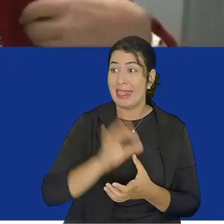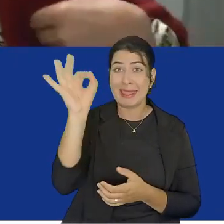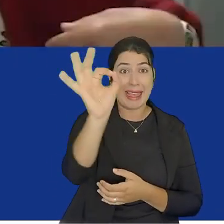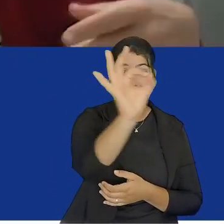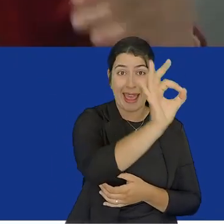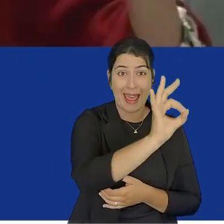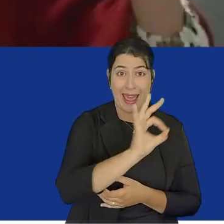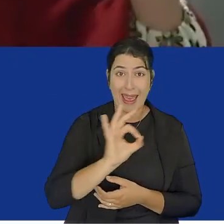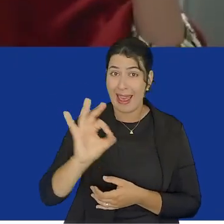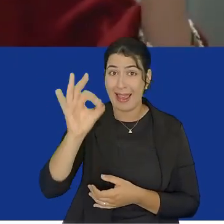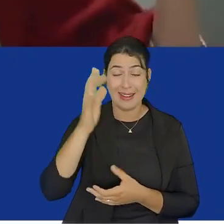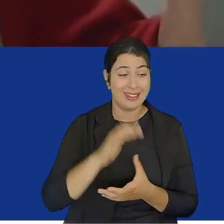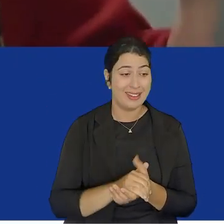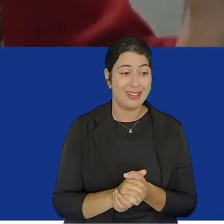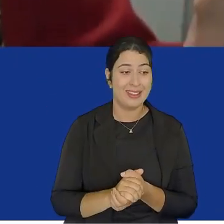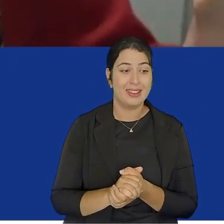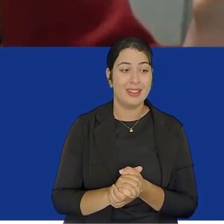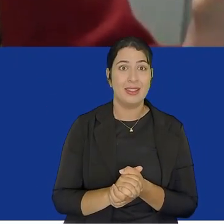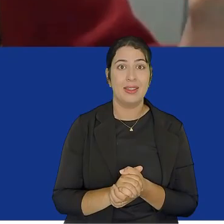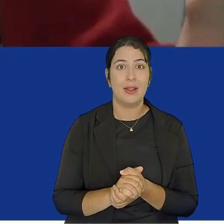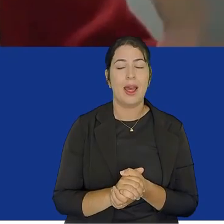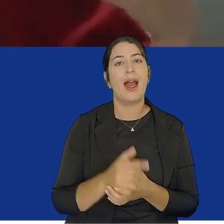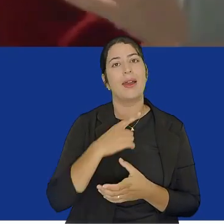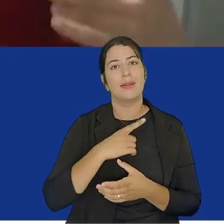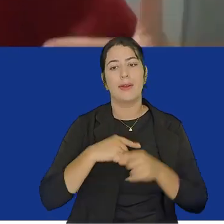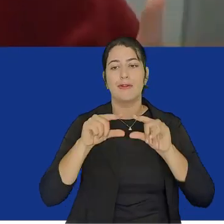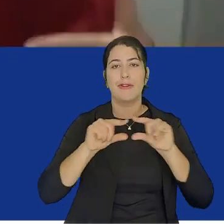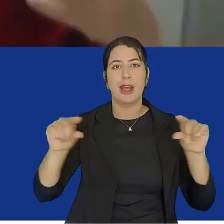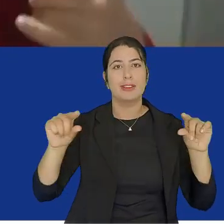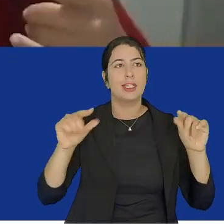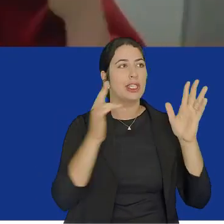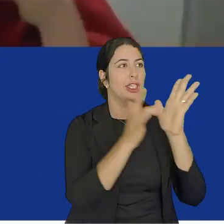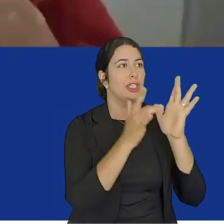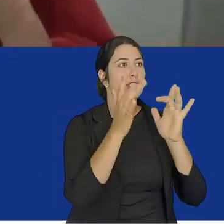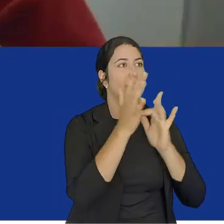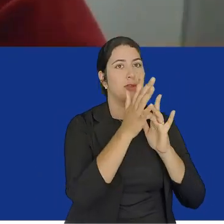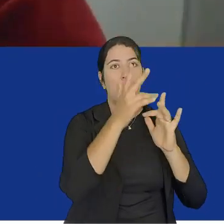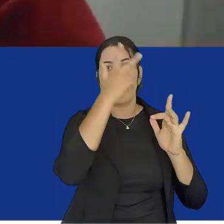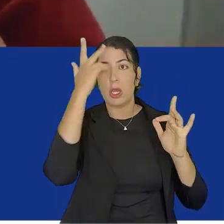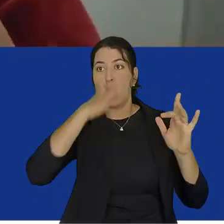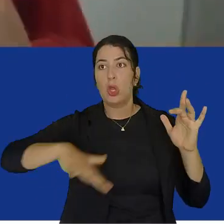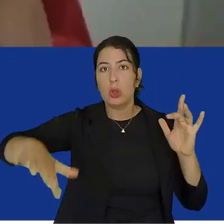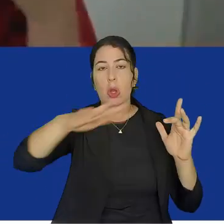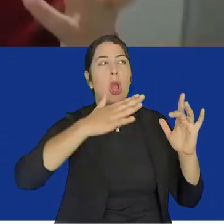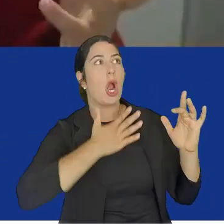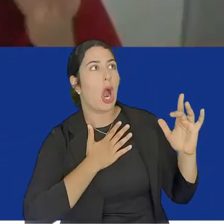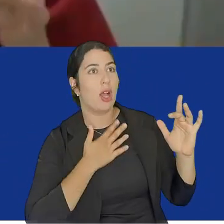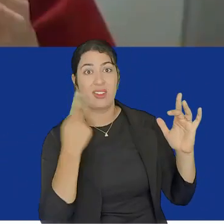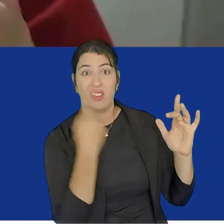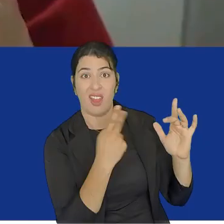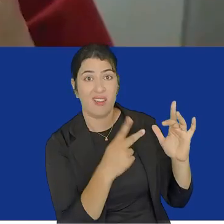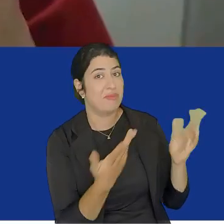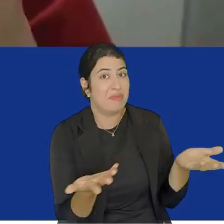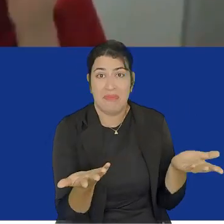uma fase feita. Nem Jesus agradou a todos. Então, gente, é isso. Nem Jesus agradou a todos. Ninguém é